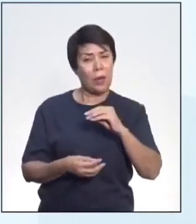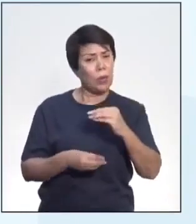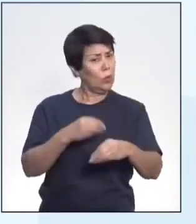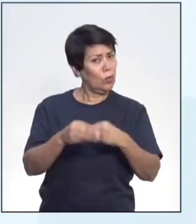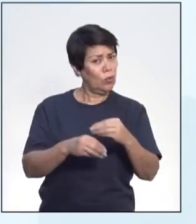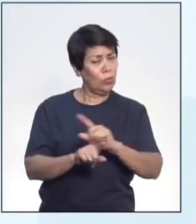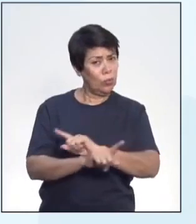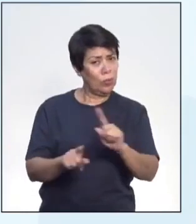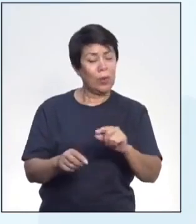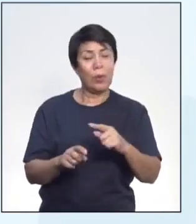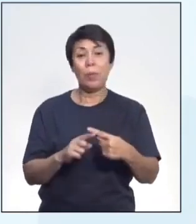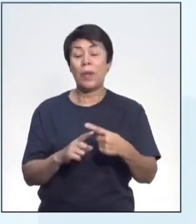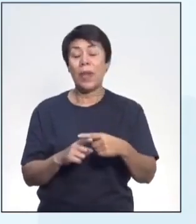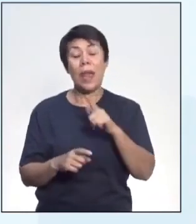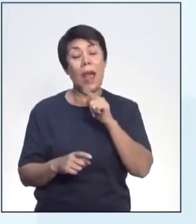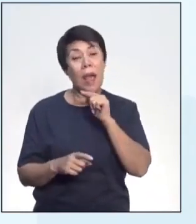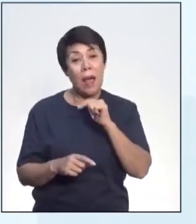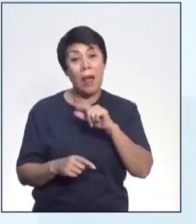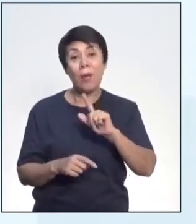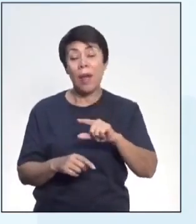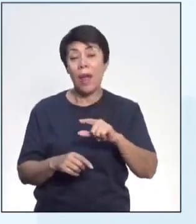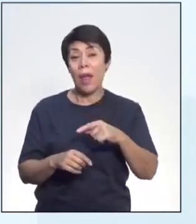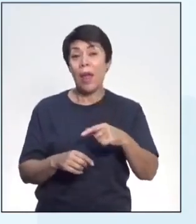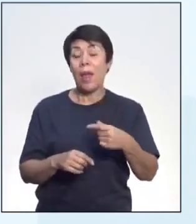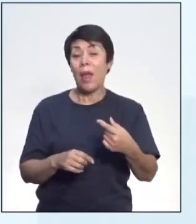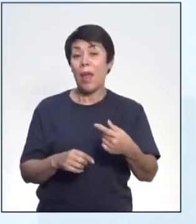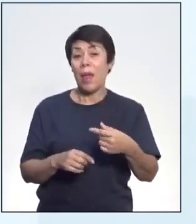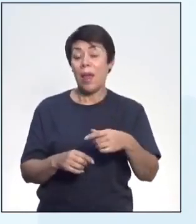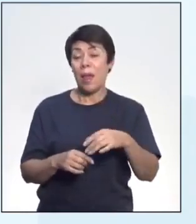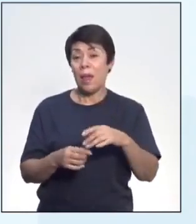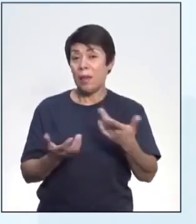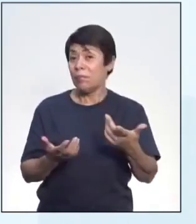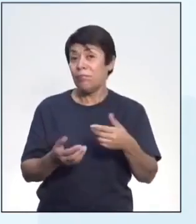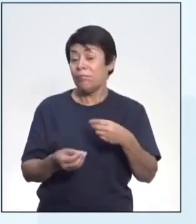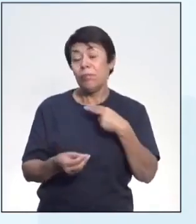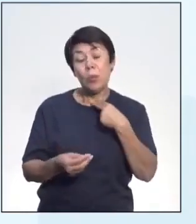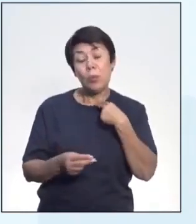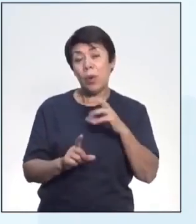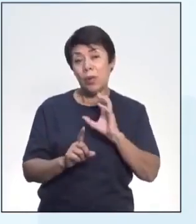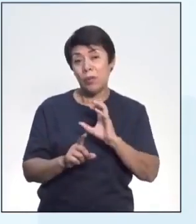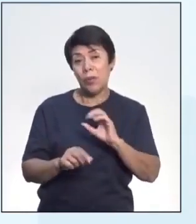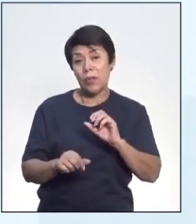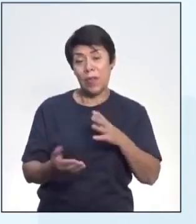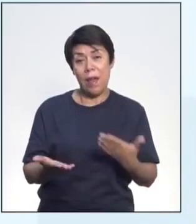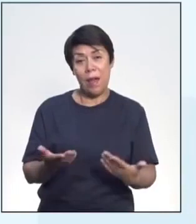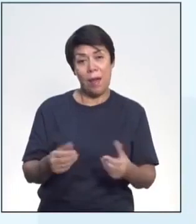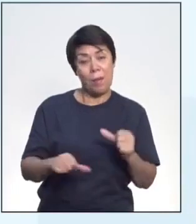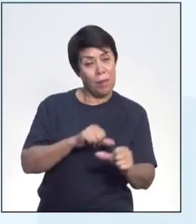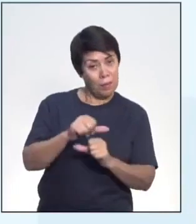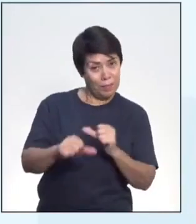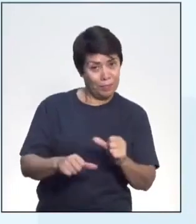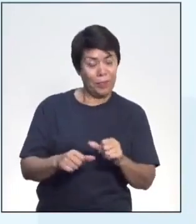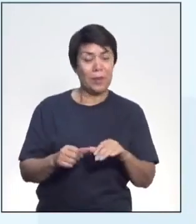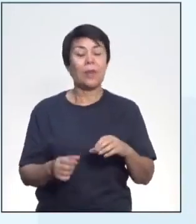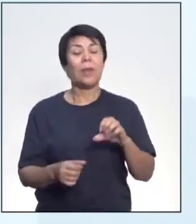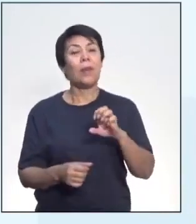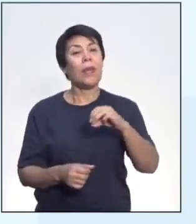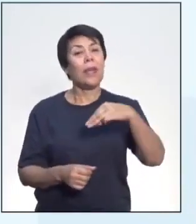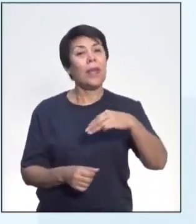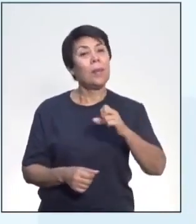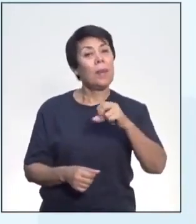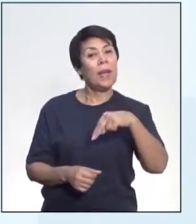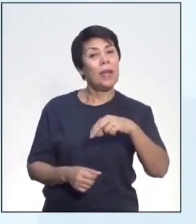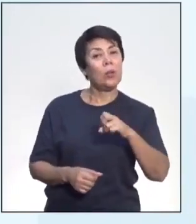quê? Porque ela está no estado líquido e ela não vai influenciar nesta variação. Então, a Emanuele, né, que